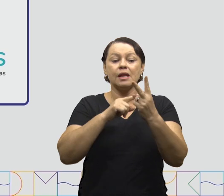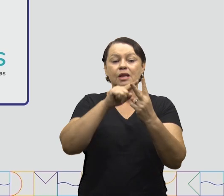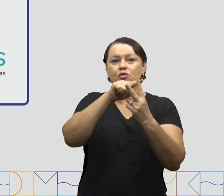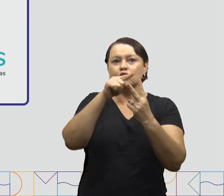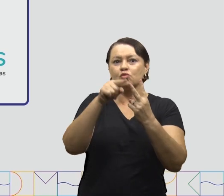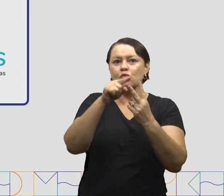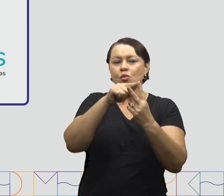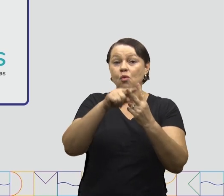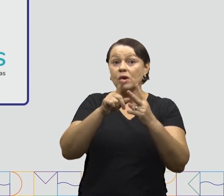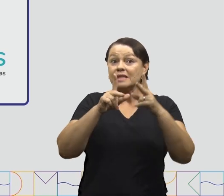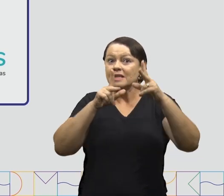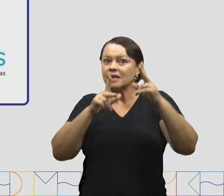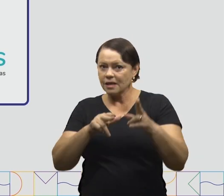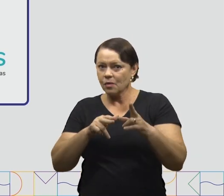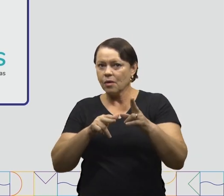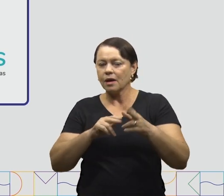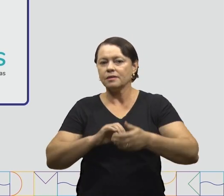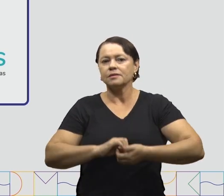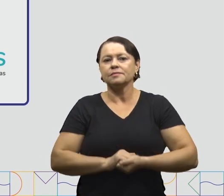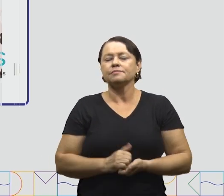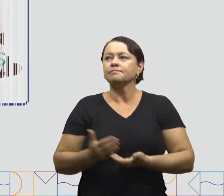Eu vou virar 2 cartas então.